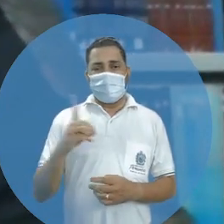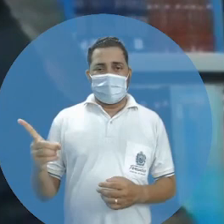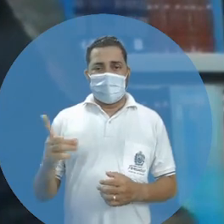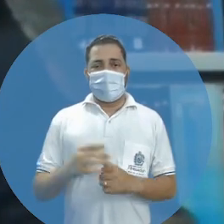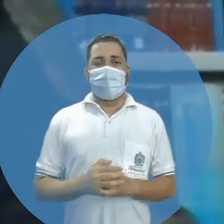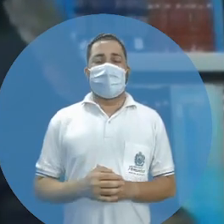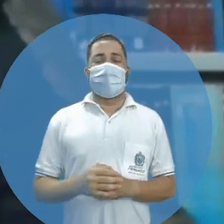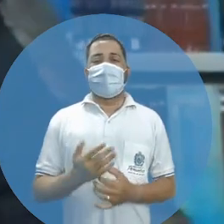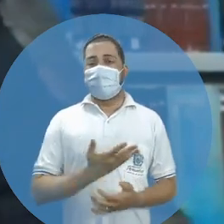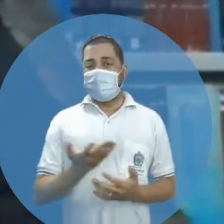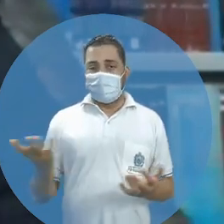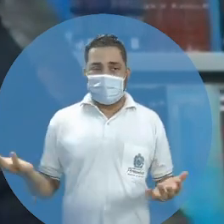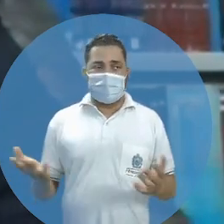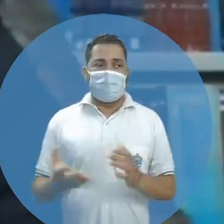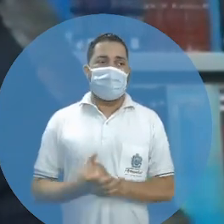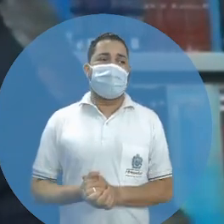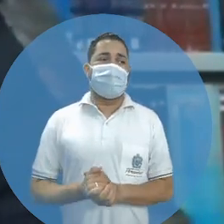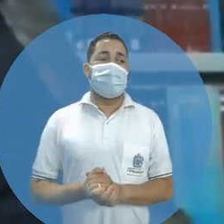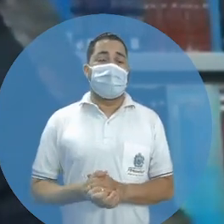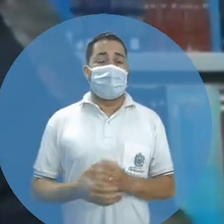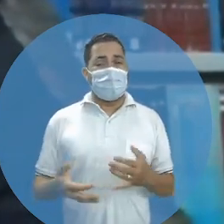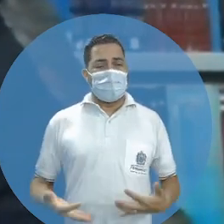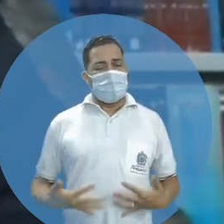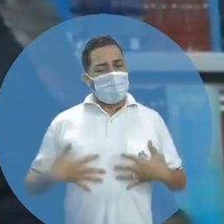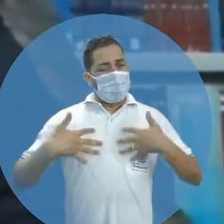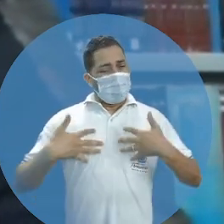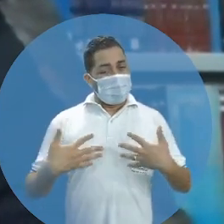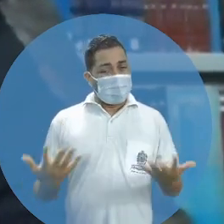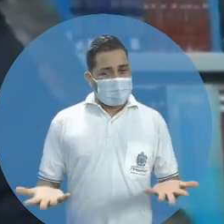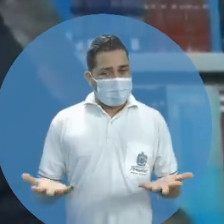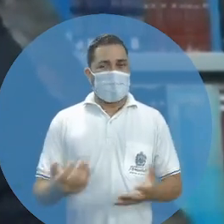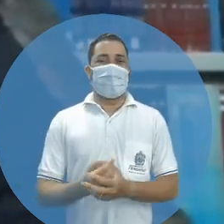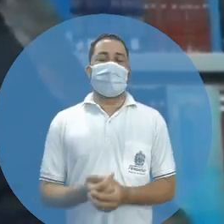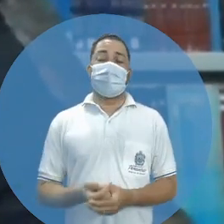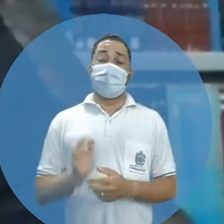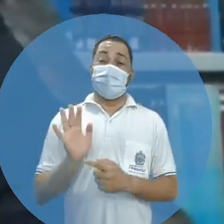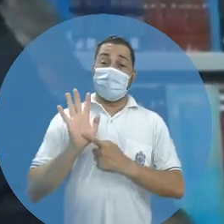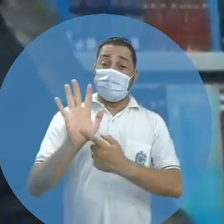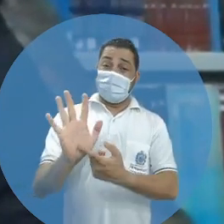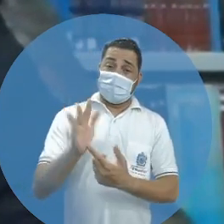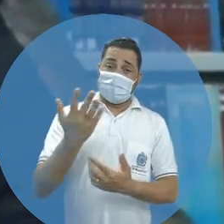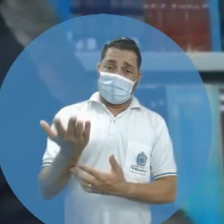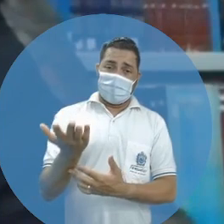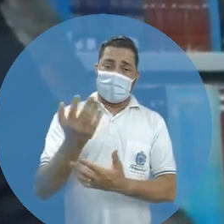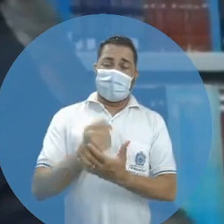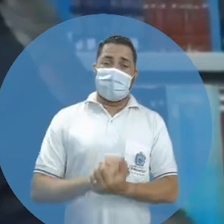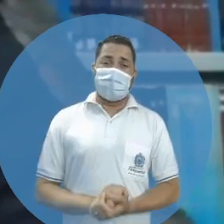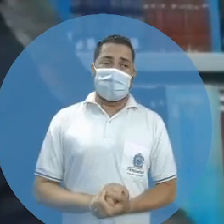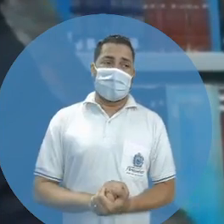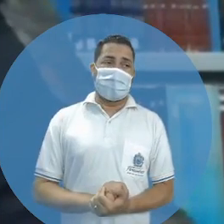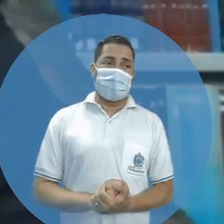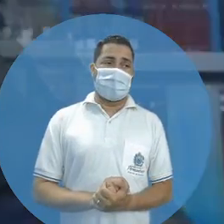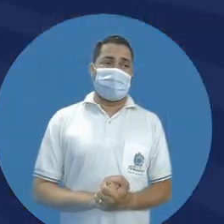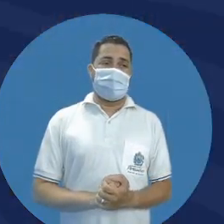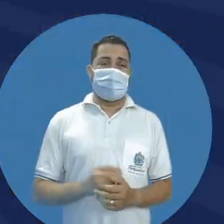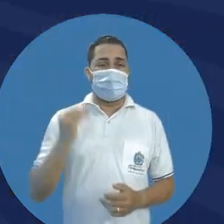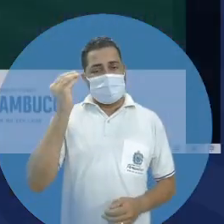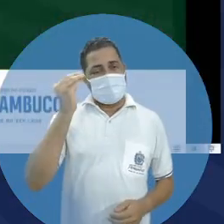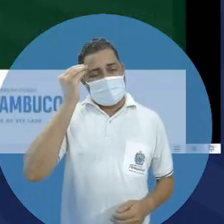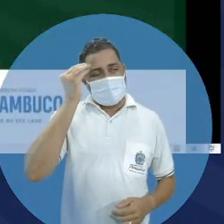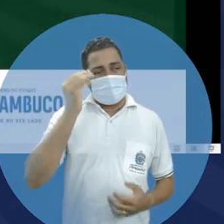Bom dia a todos. É uma honra, não é, estar aqui com vocês apresentando essa